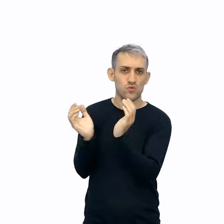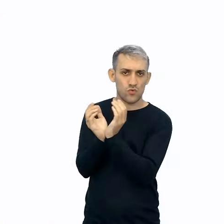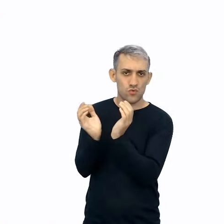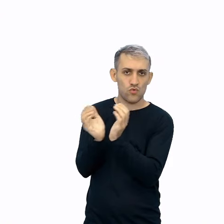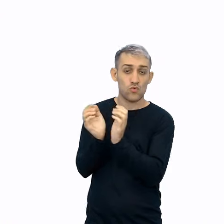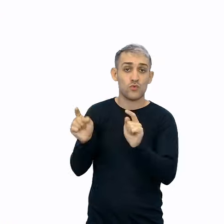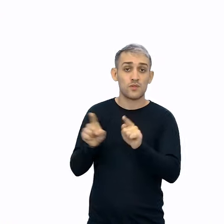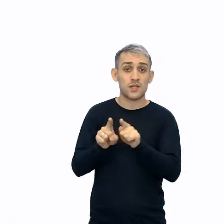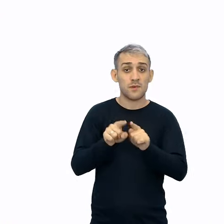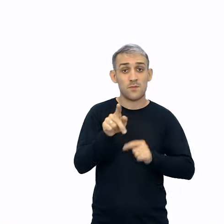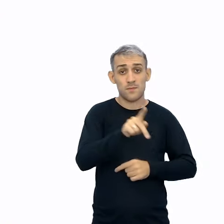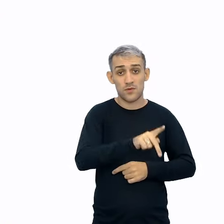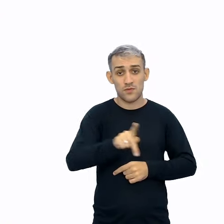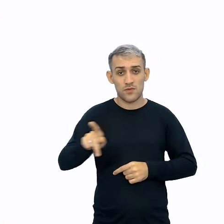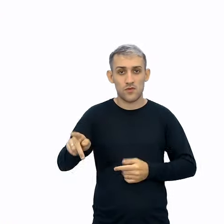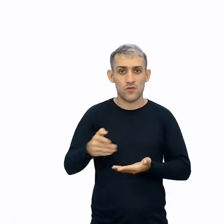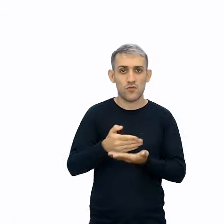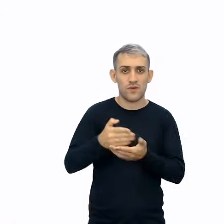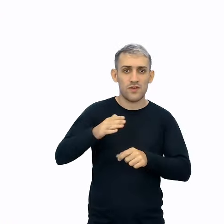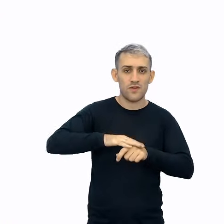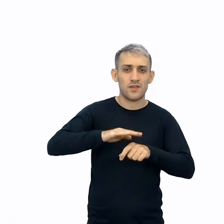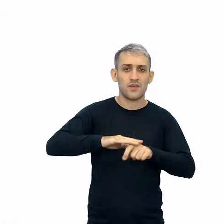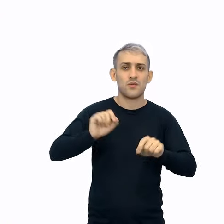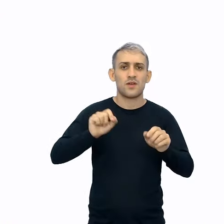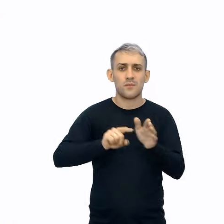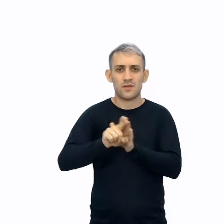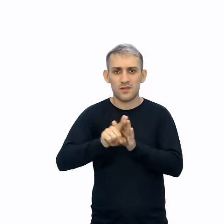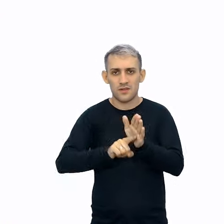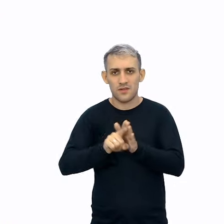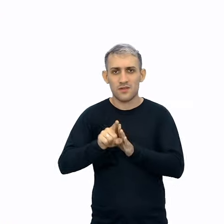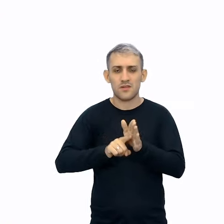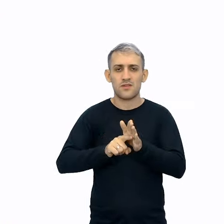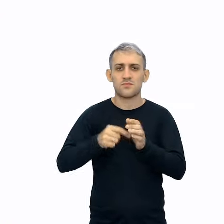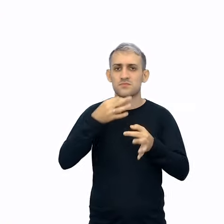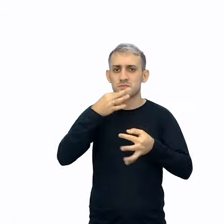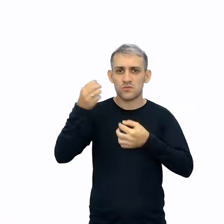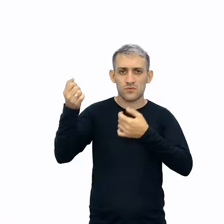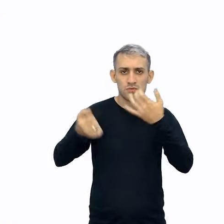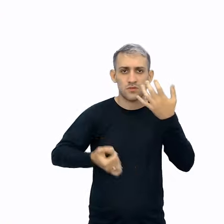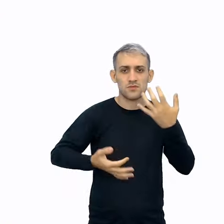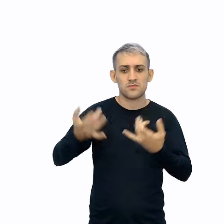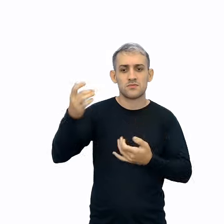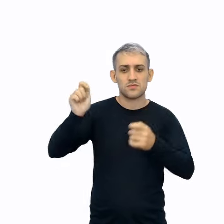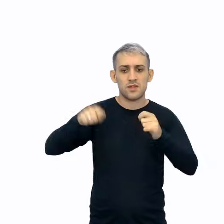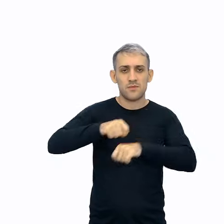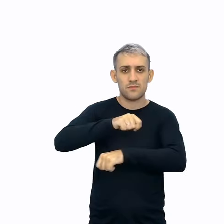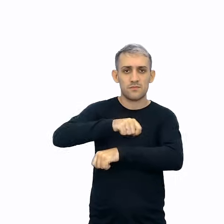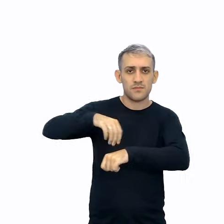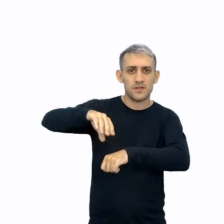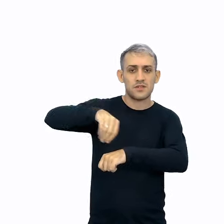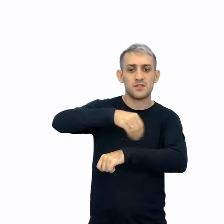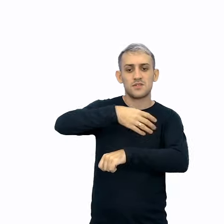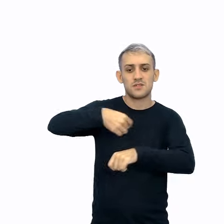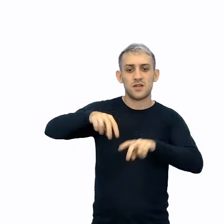o professor também começa a fazer análise e comentários para mediar essa questão, né,